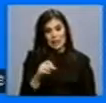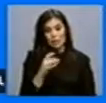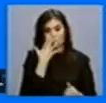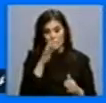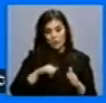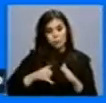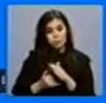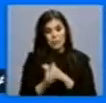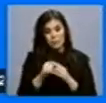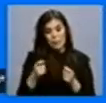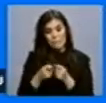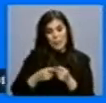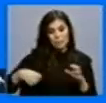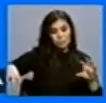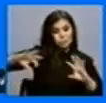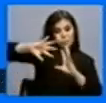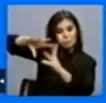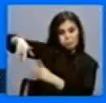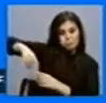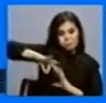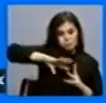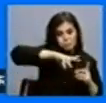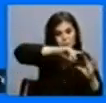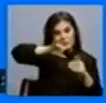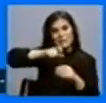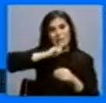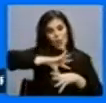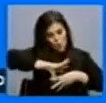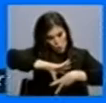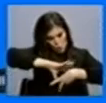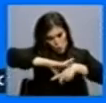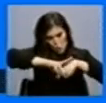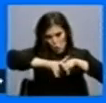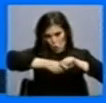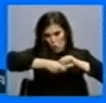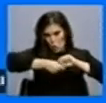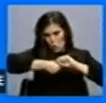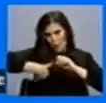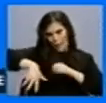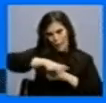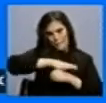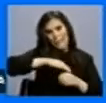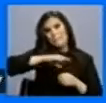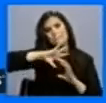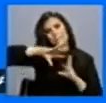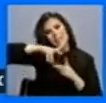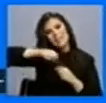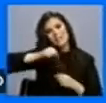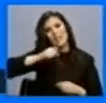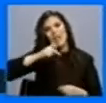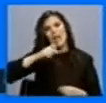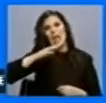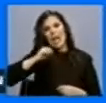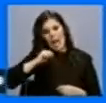próximos, devido precisamente à ação do buraco negro, consegue destruir a atmosfera de planetas gasosos como Neptuno,